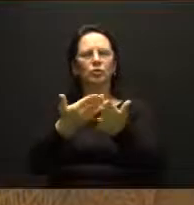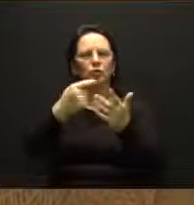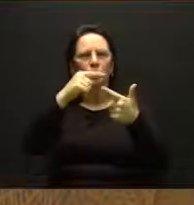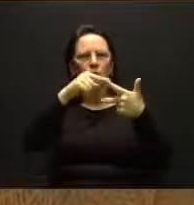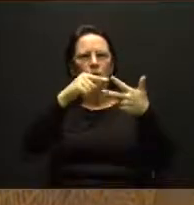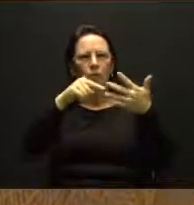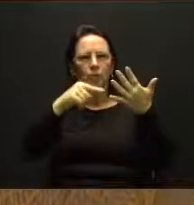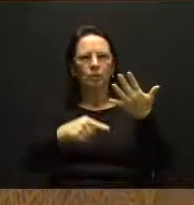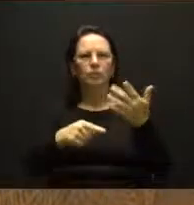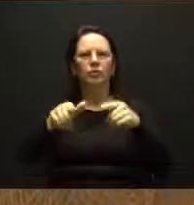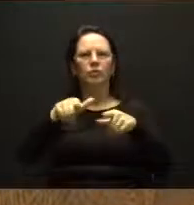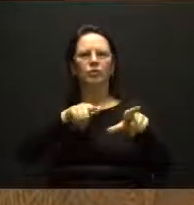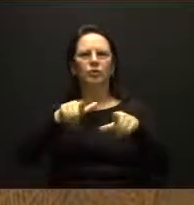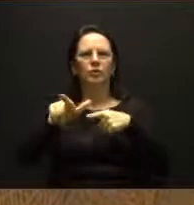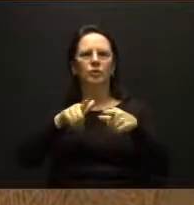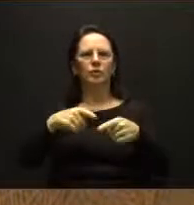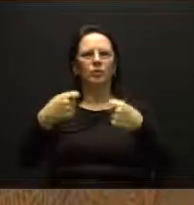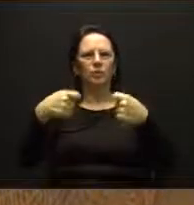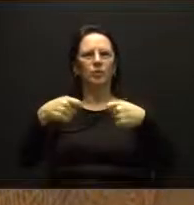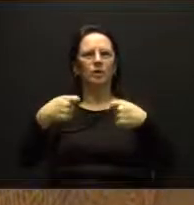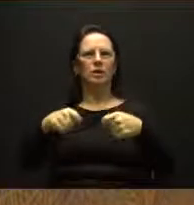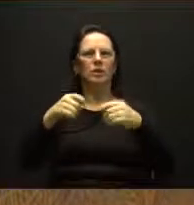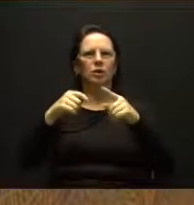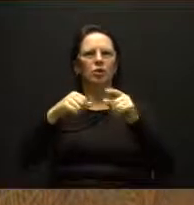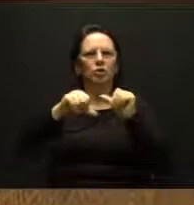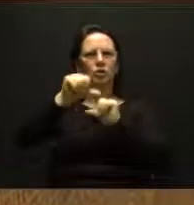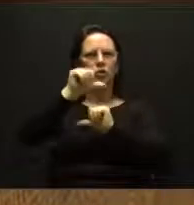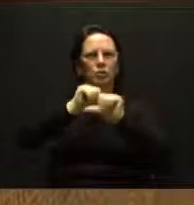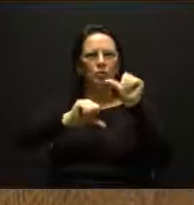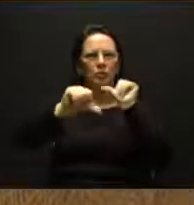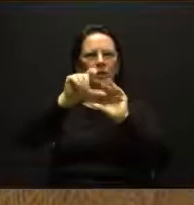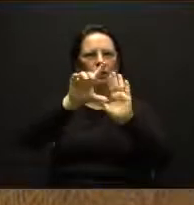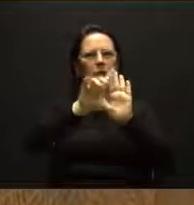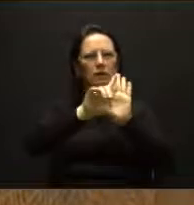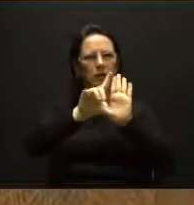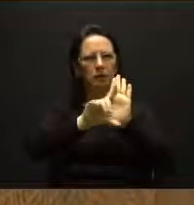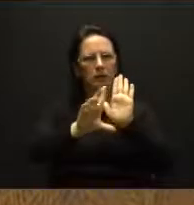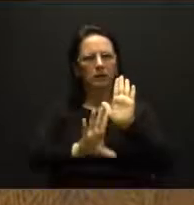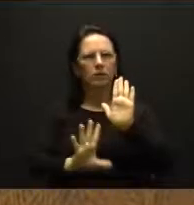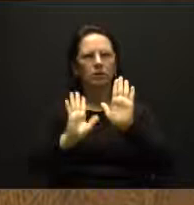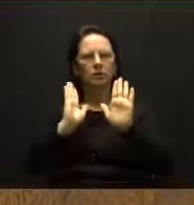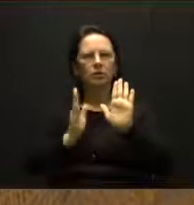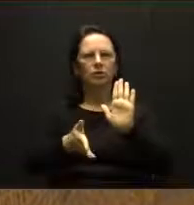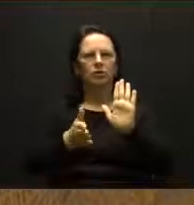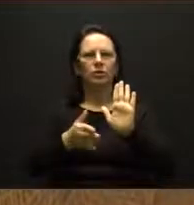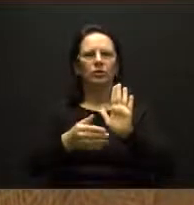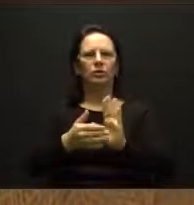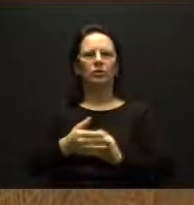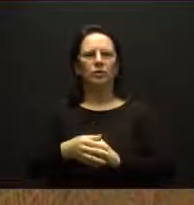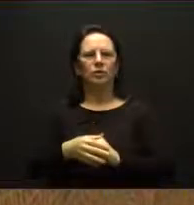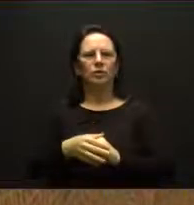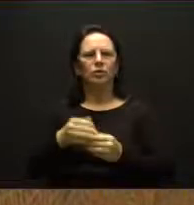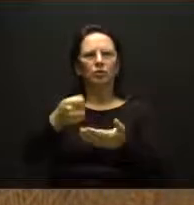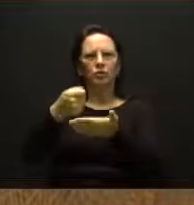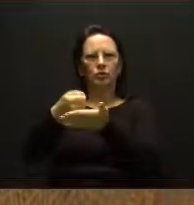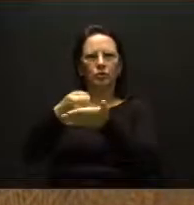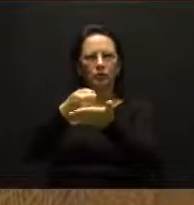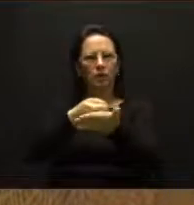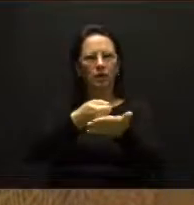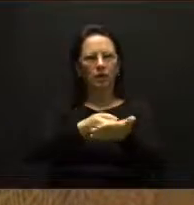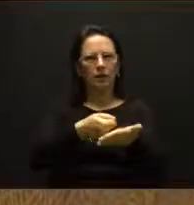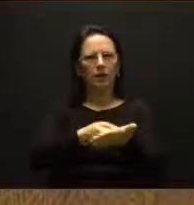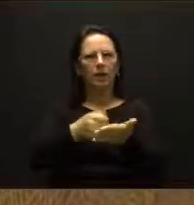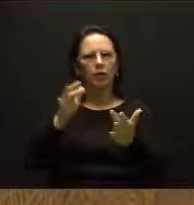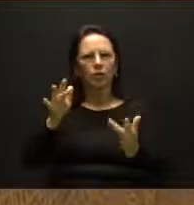bem como a necessidade de alteração da legislação no que se refere à obrigatoriedade e